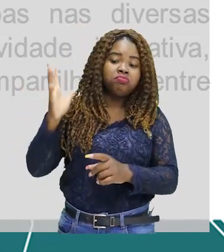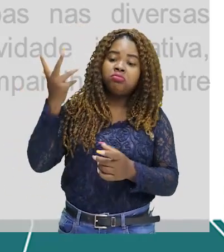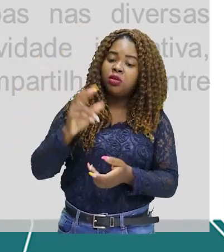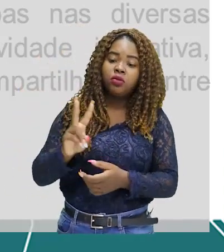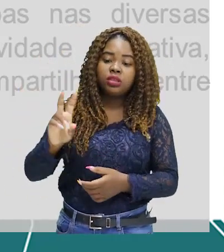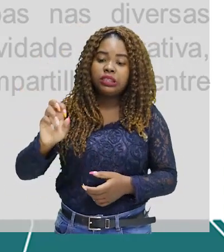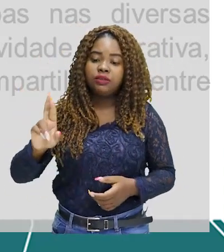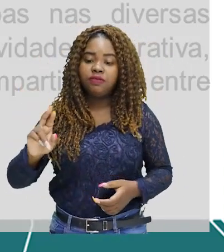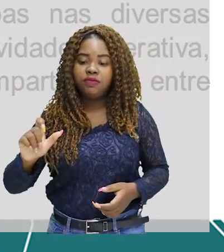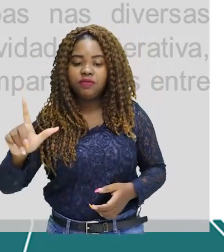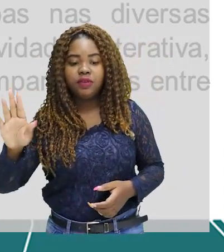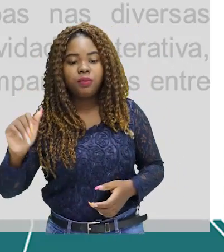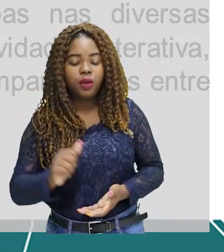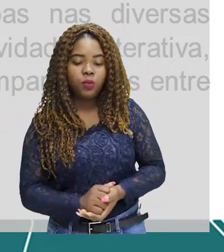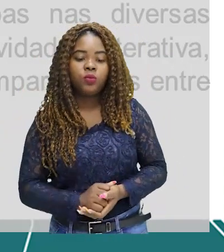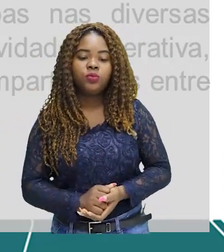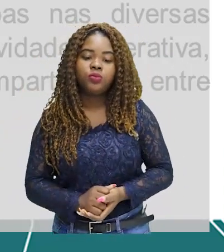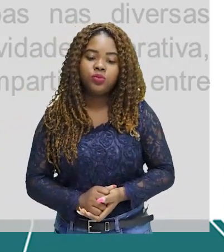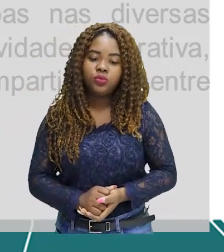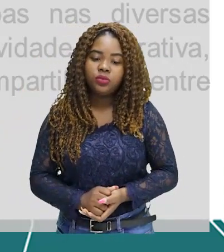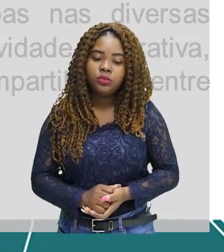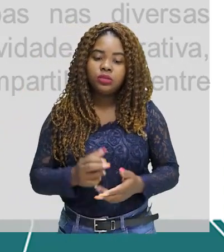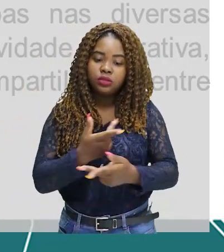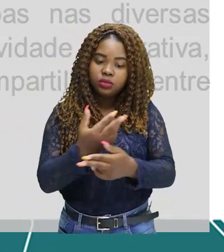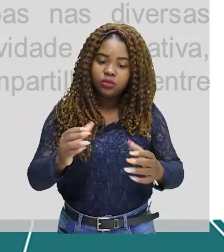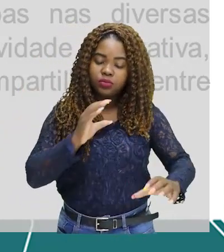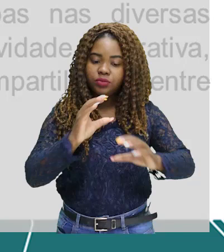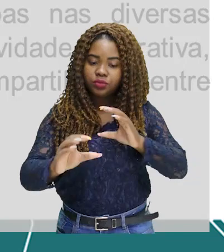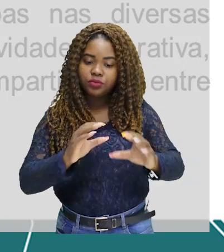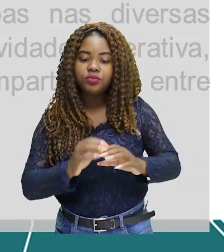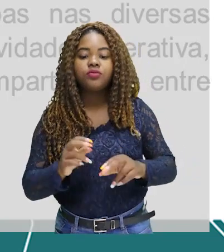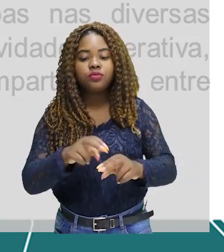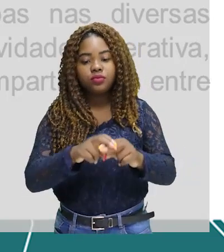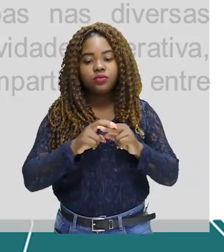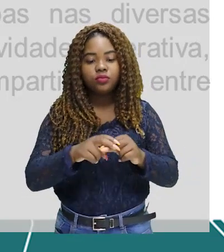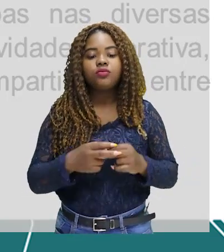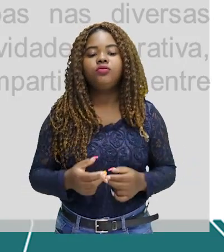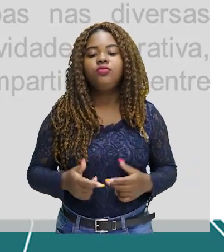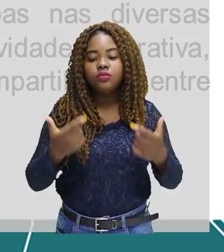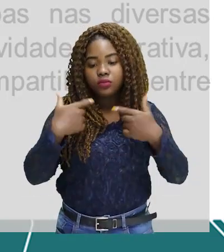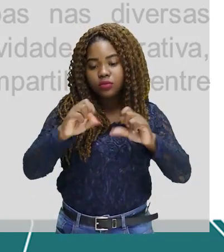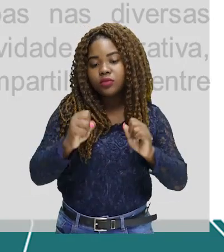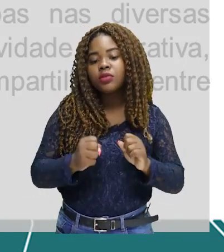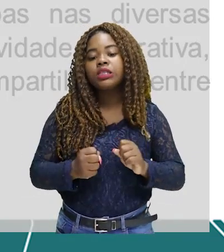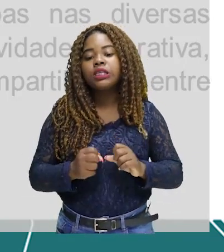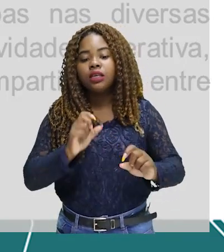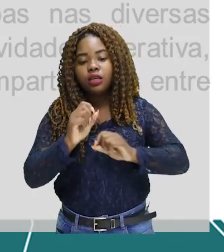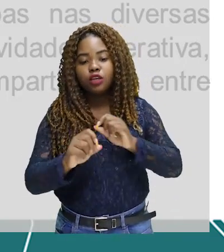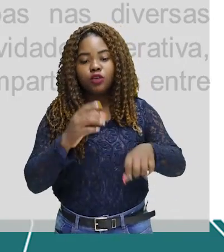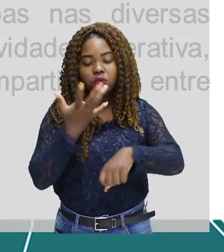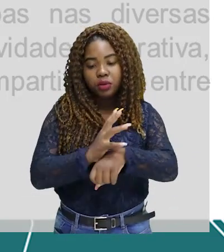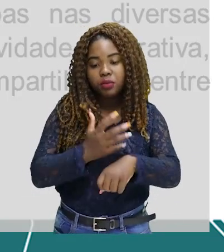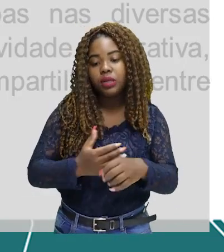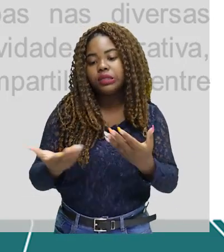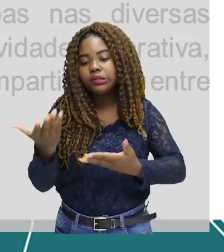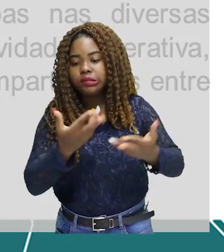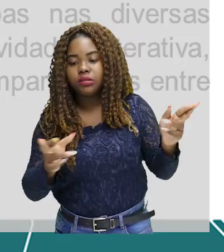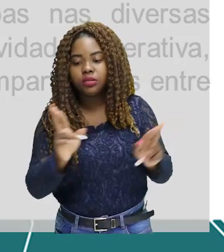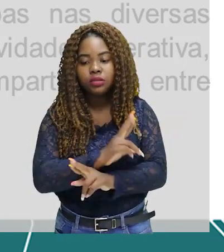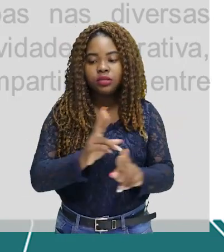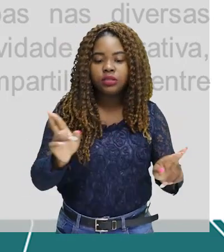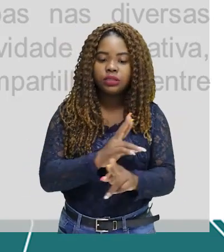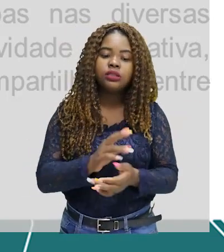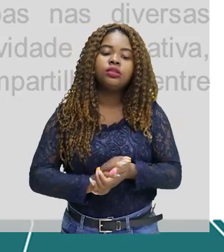entre as pessoas nas diversas situações comunicativas. Portanto, a linguagem é uma atividade interativa, concretizada mediante